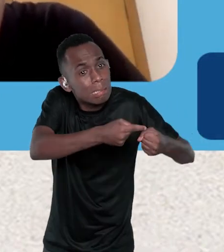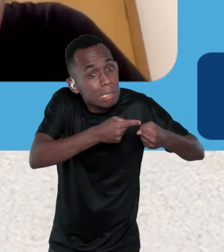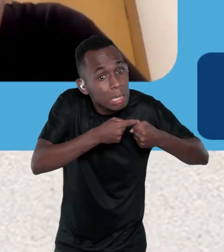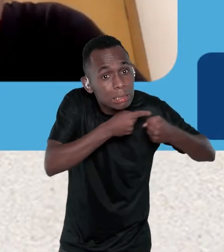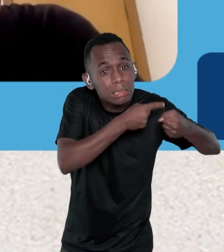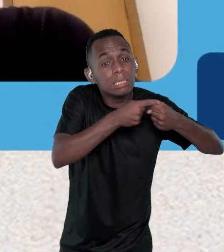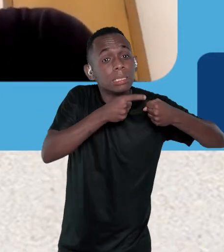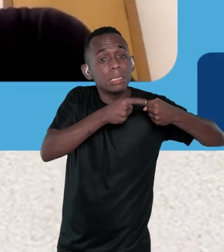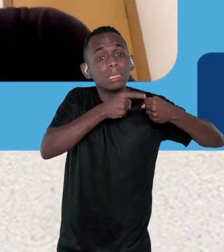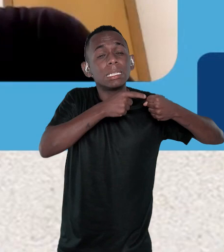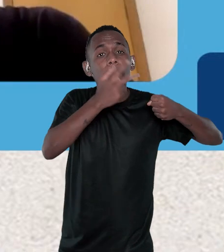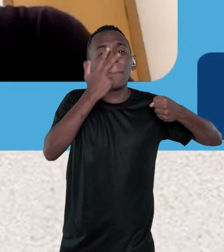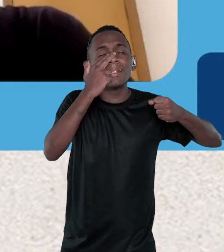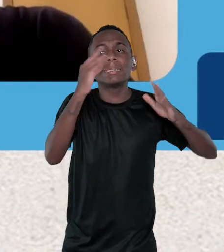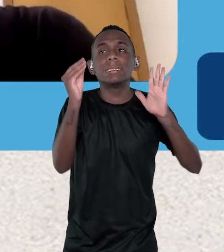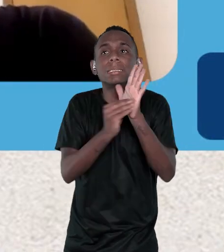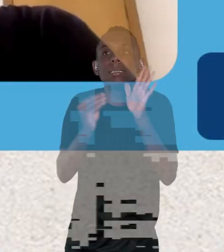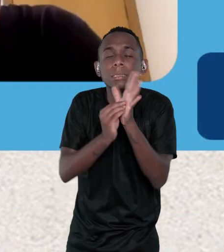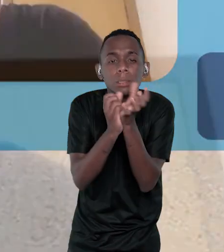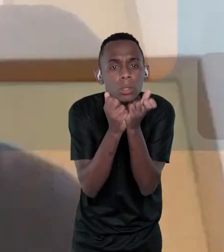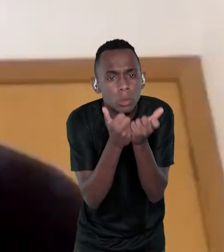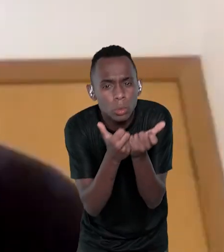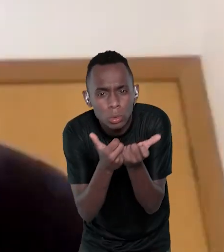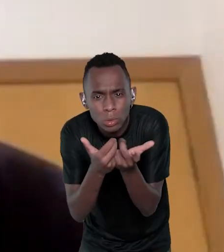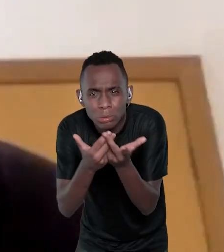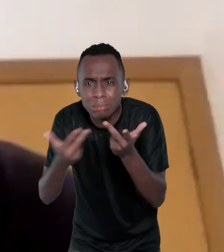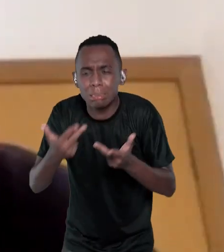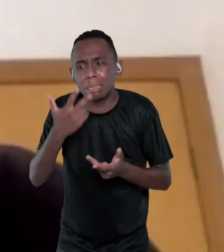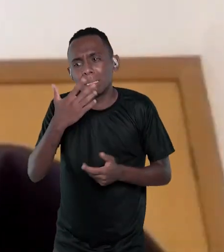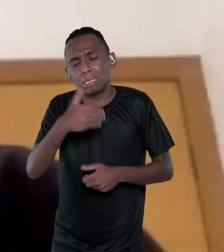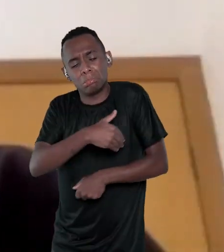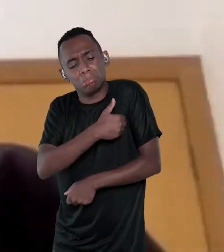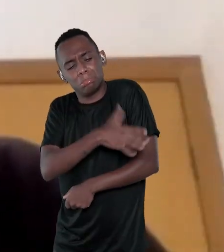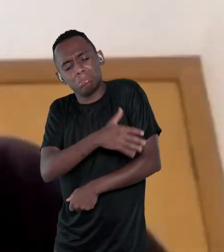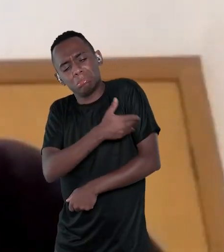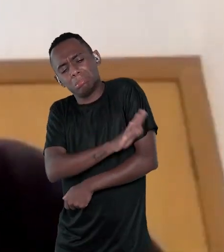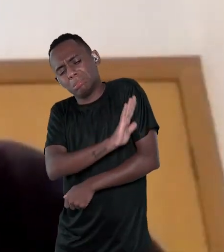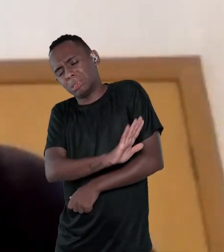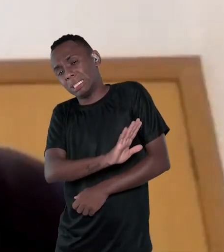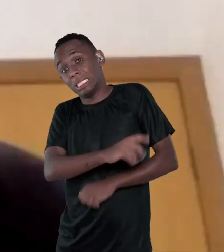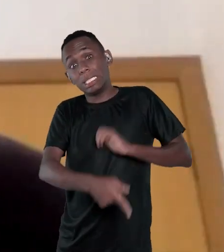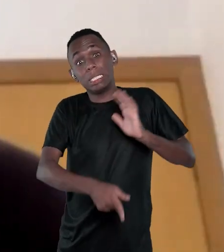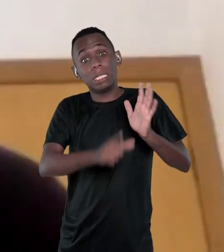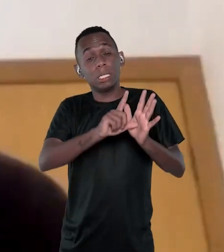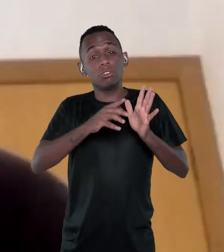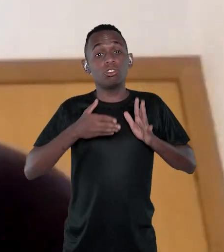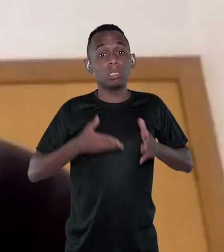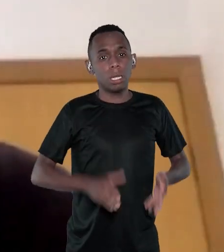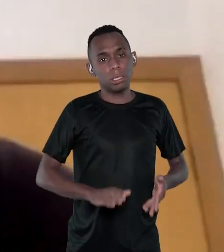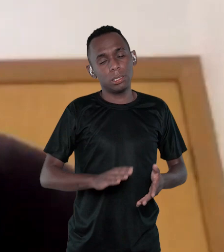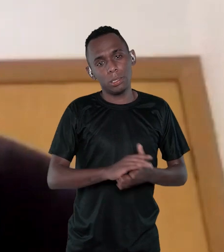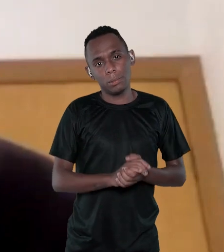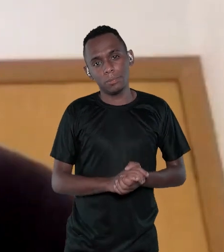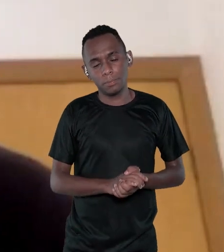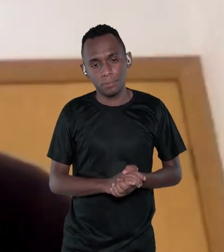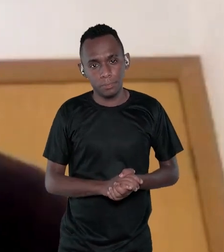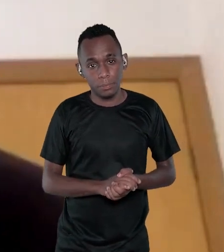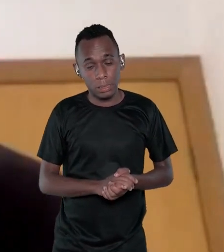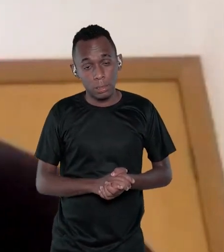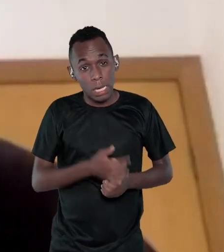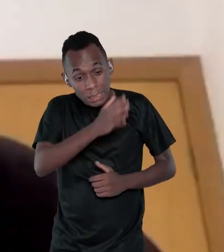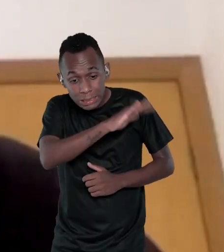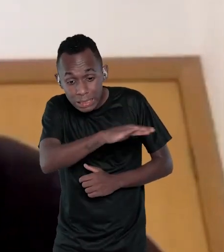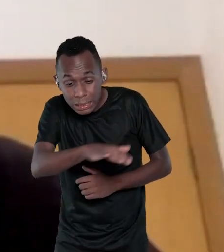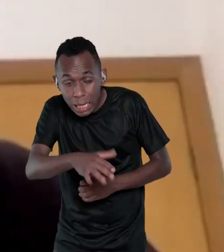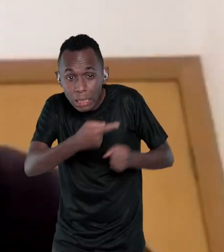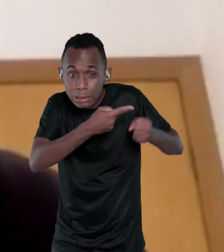a nascença. Meninos do vale variam desvairados, recebem desprezo